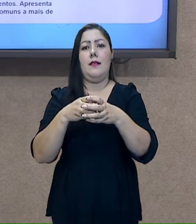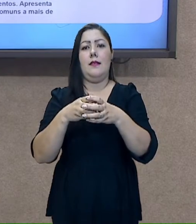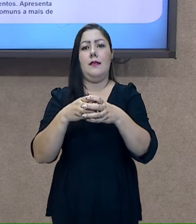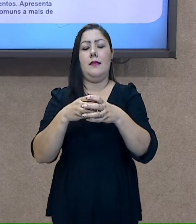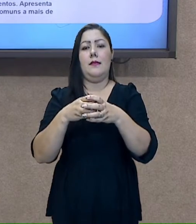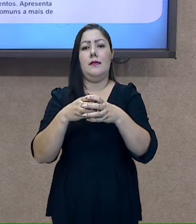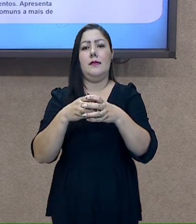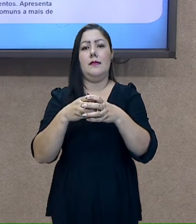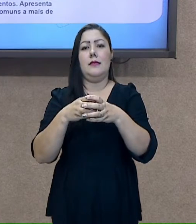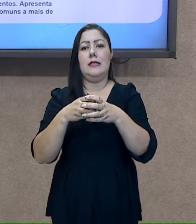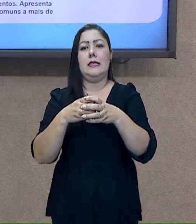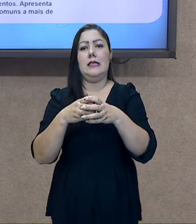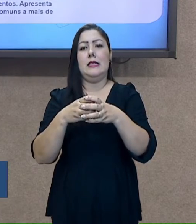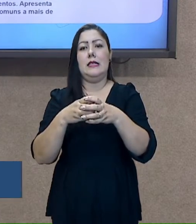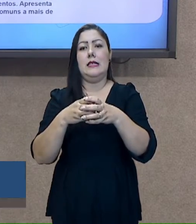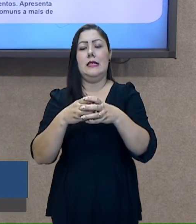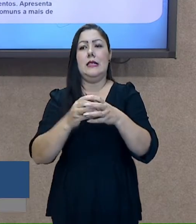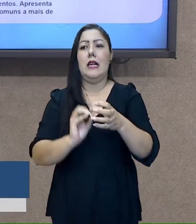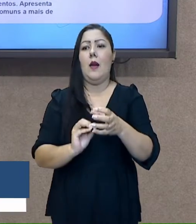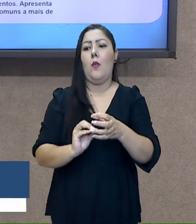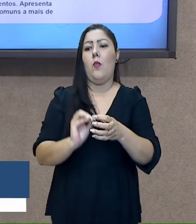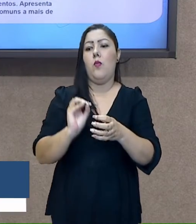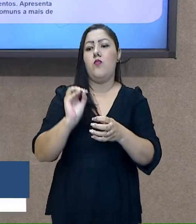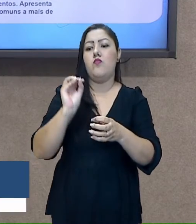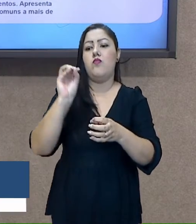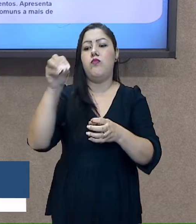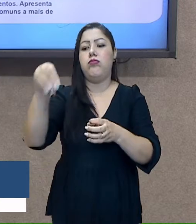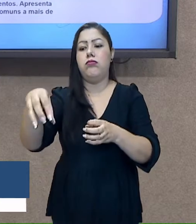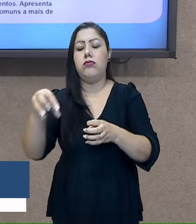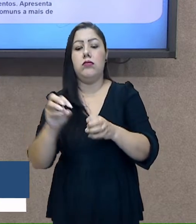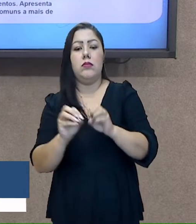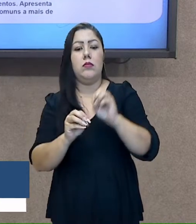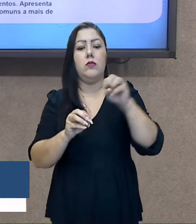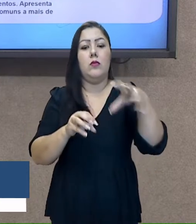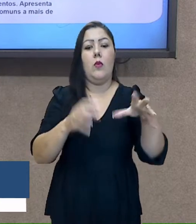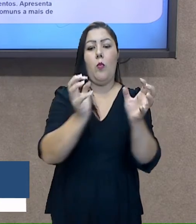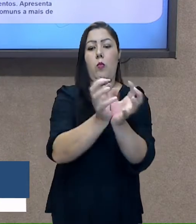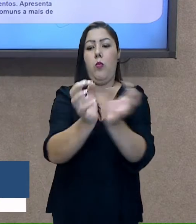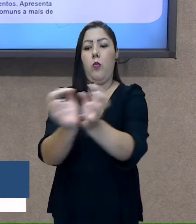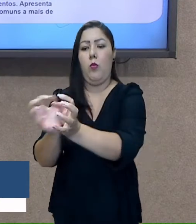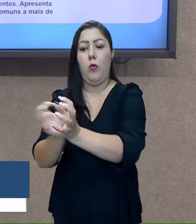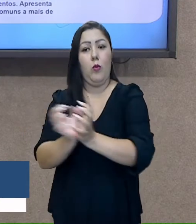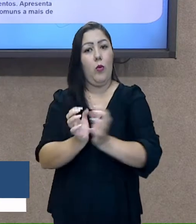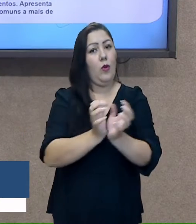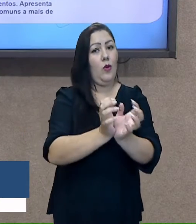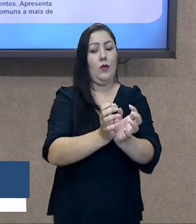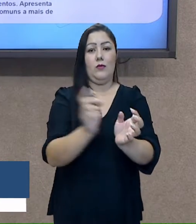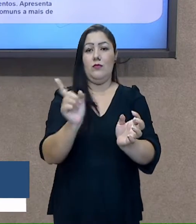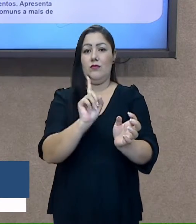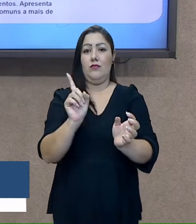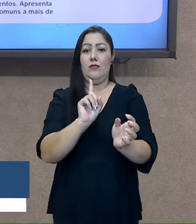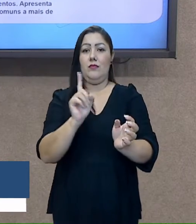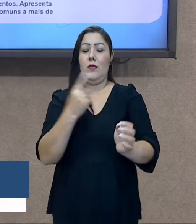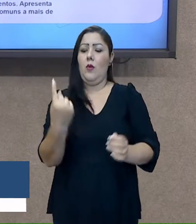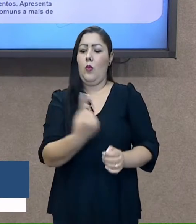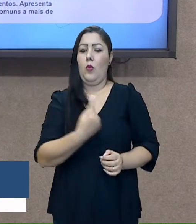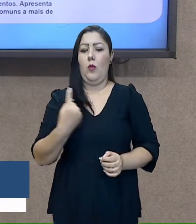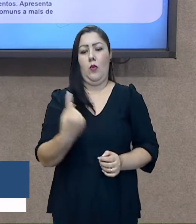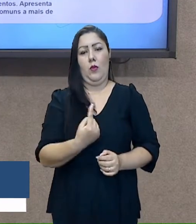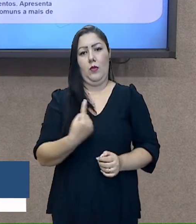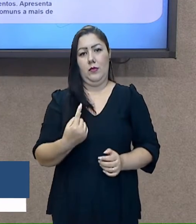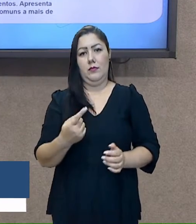se enquadra nos outros grupos de elementos químicos.